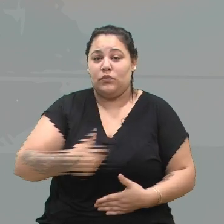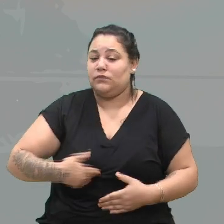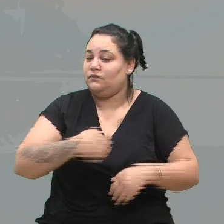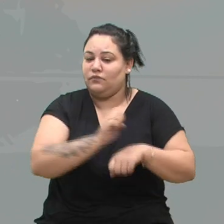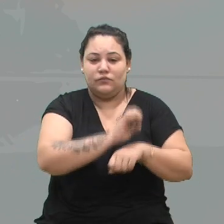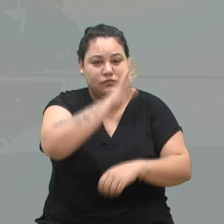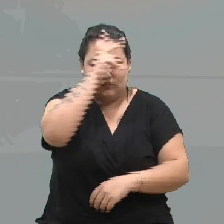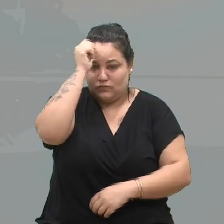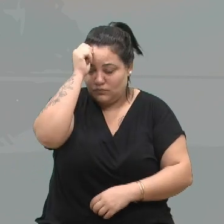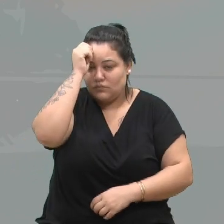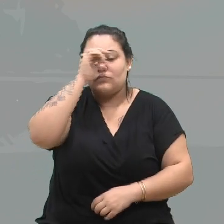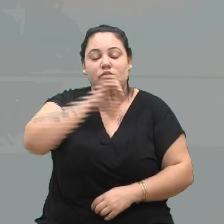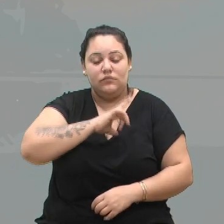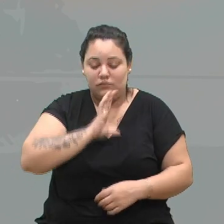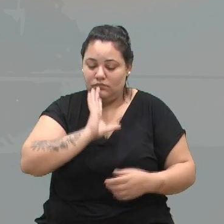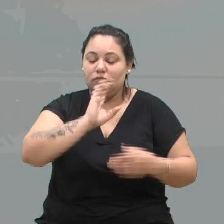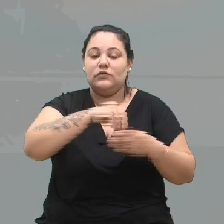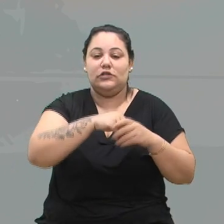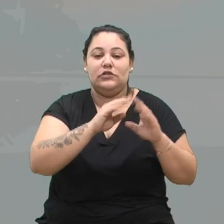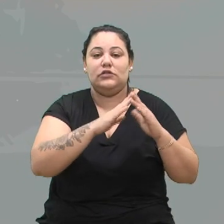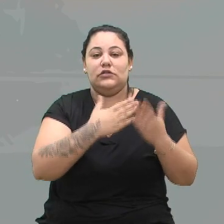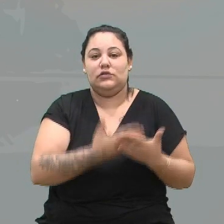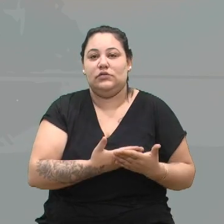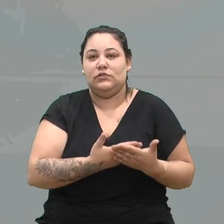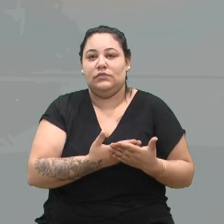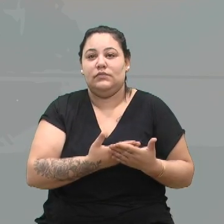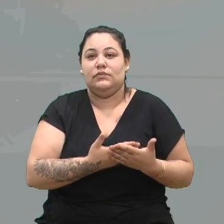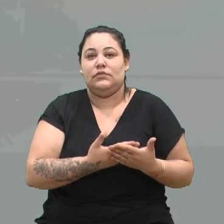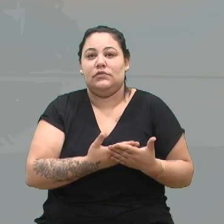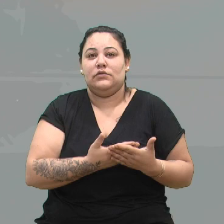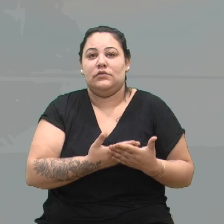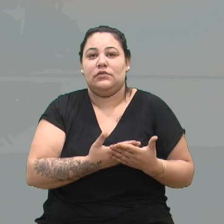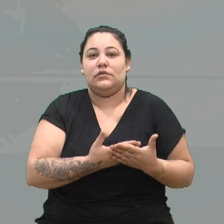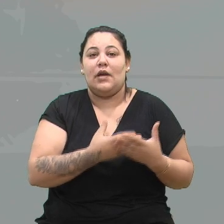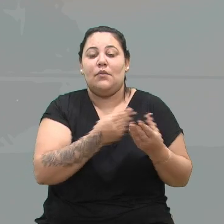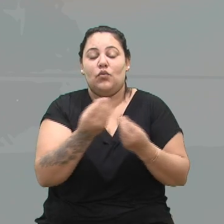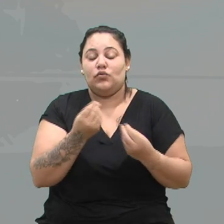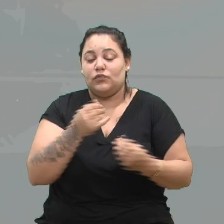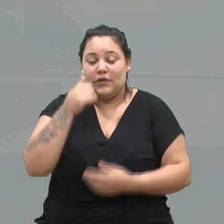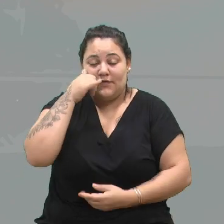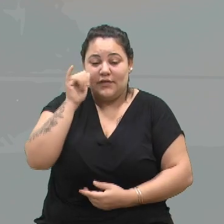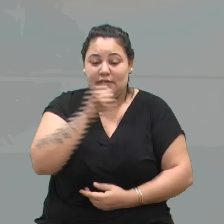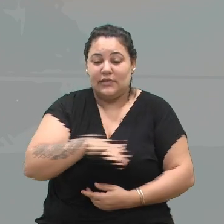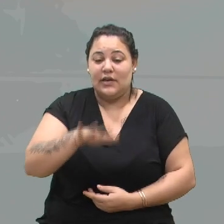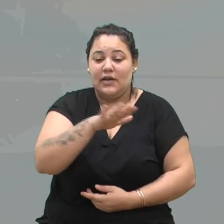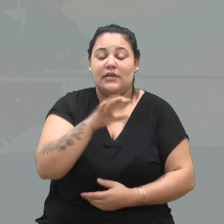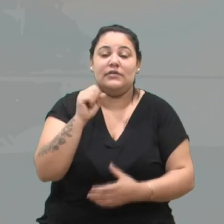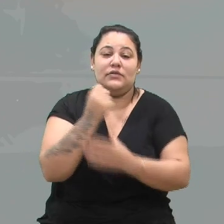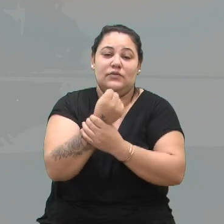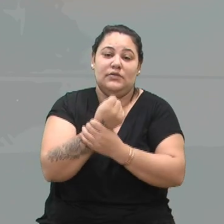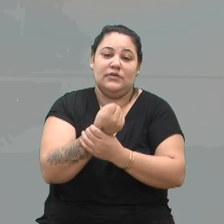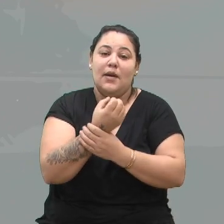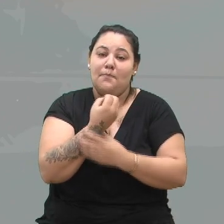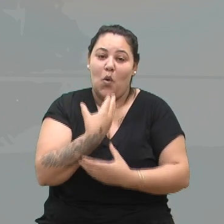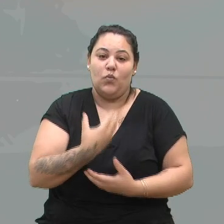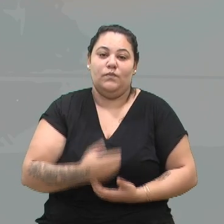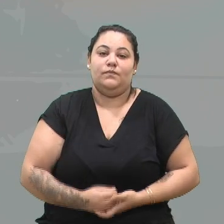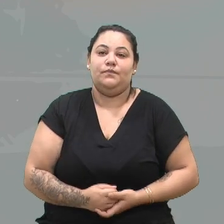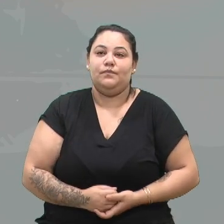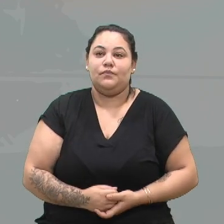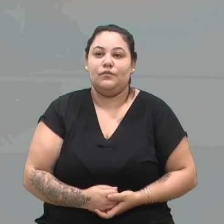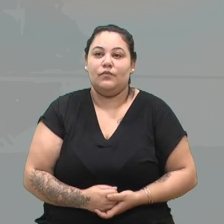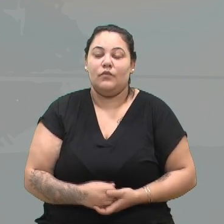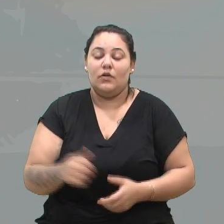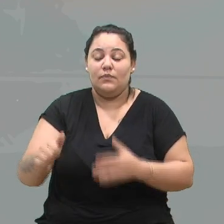querendo ou não querendo, traz muito essa questão da prevenção na área da segurança pública. Melhores práticas